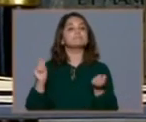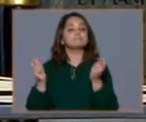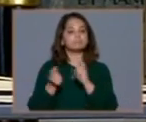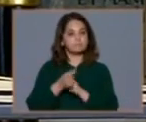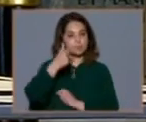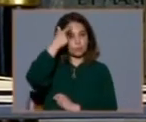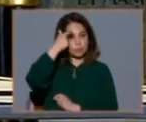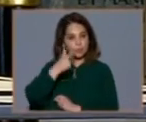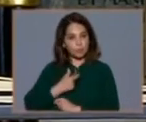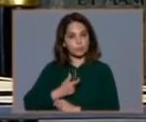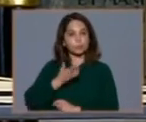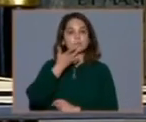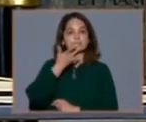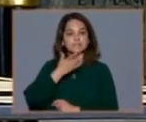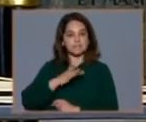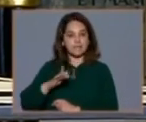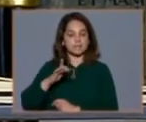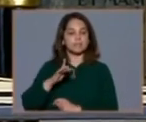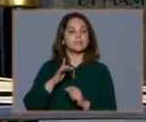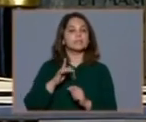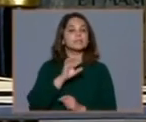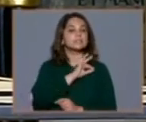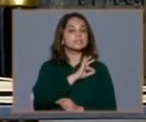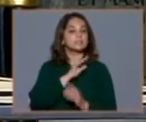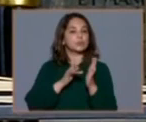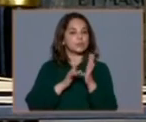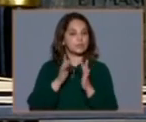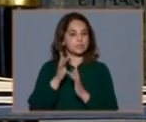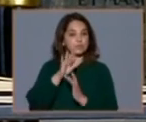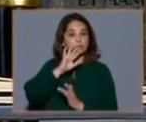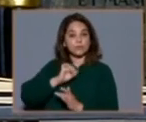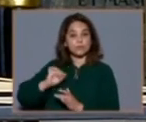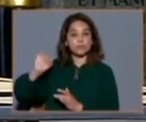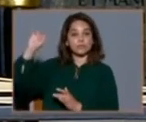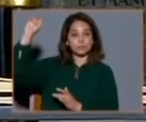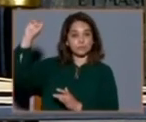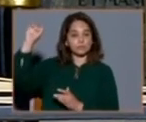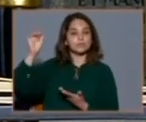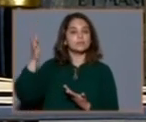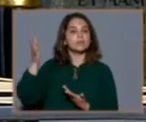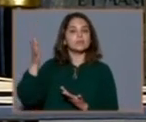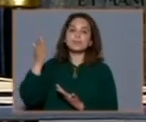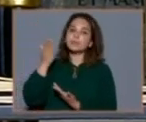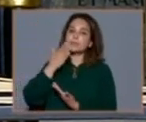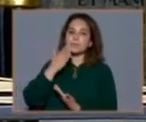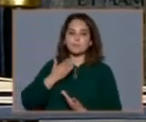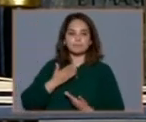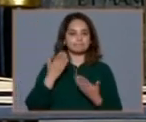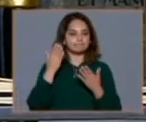e sangue de nosso Senhor Jesus Cristo, vosso Filho, que nos mandou celebrar